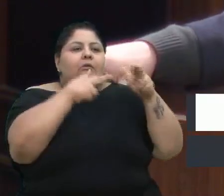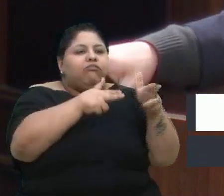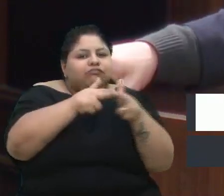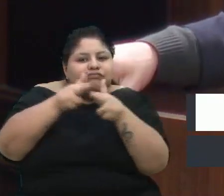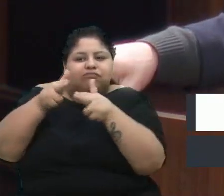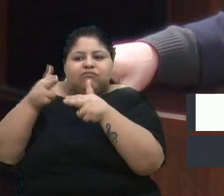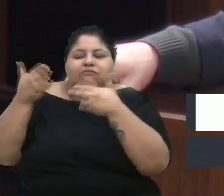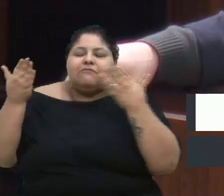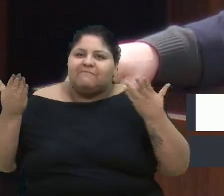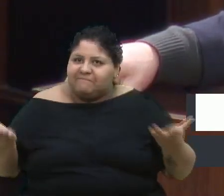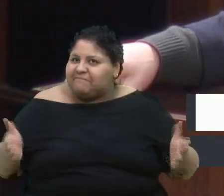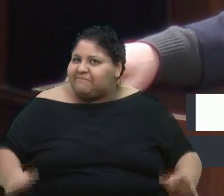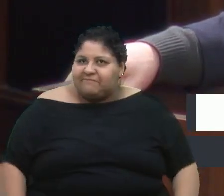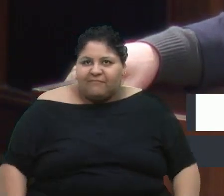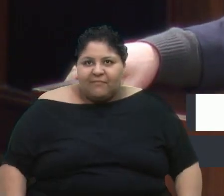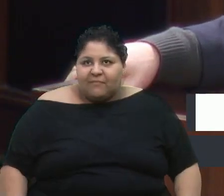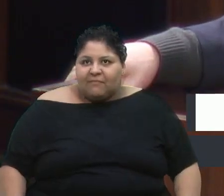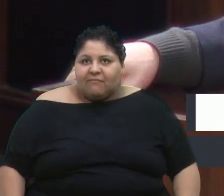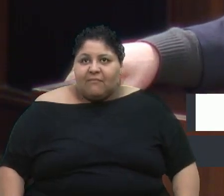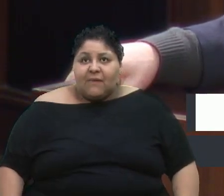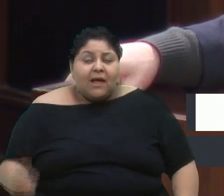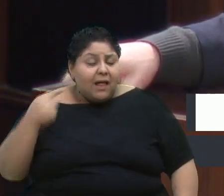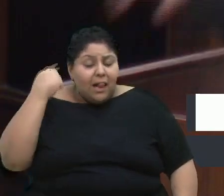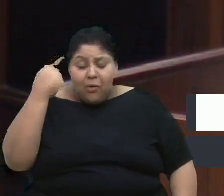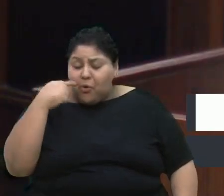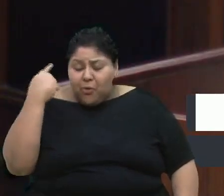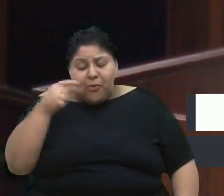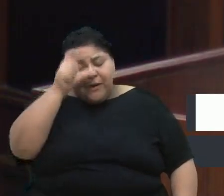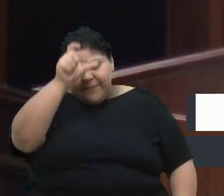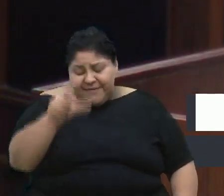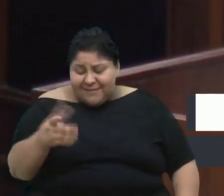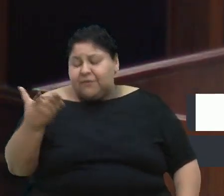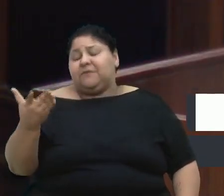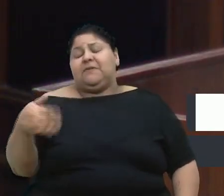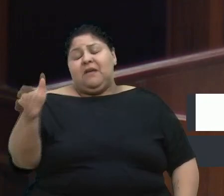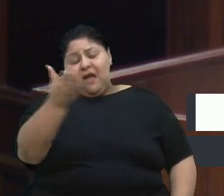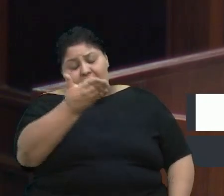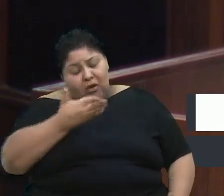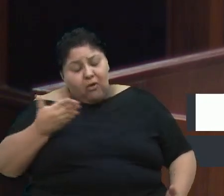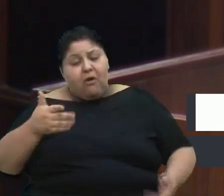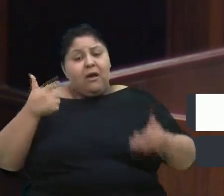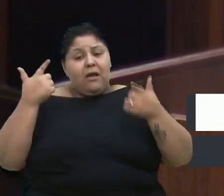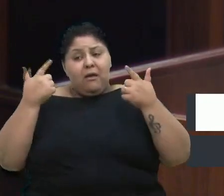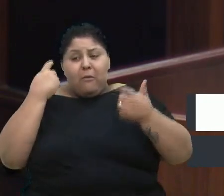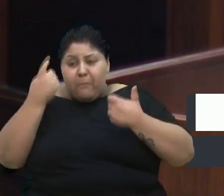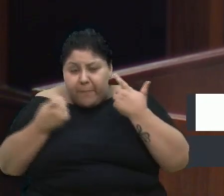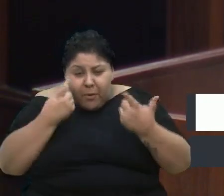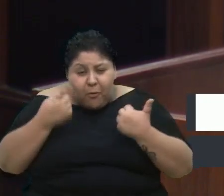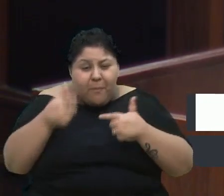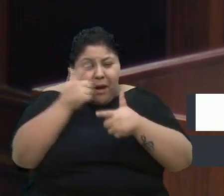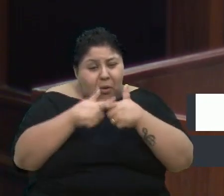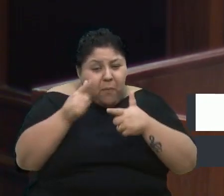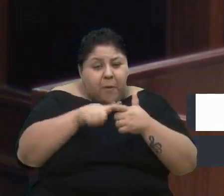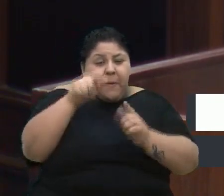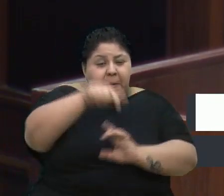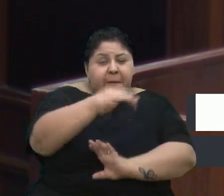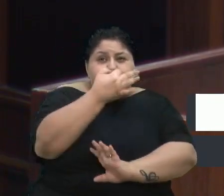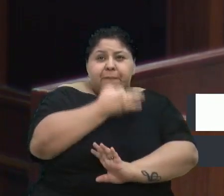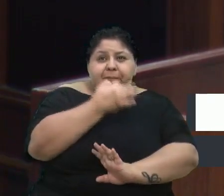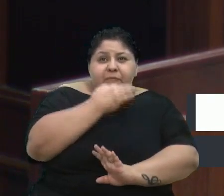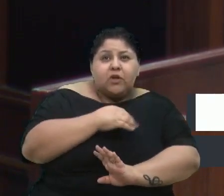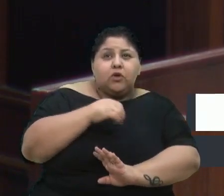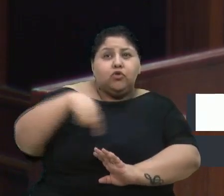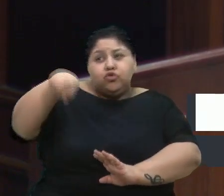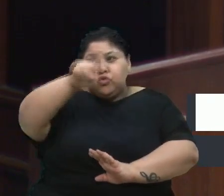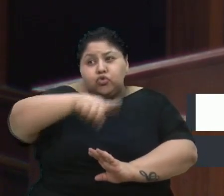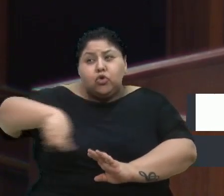casinha. É isso, gente. Vamos se preocupar com a situação da nossa cidade, do nosso Brasil.